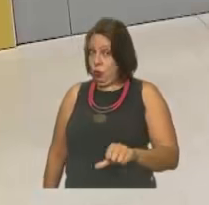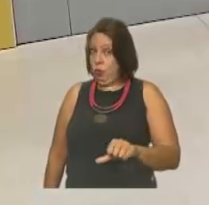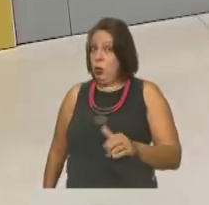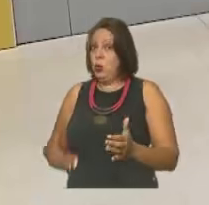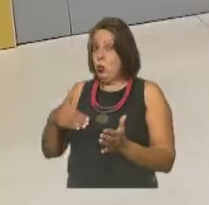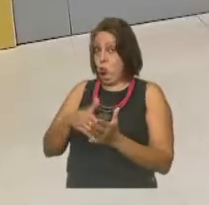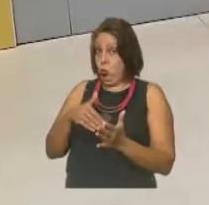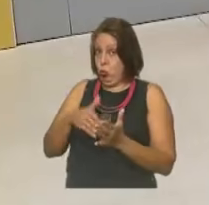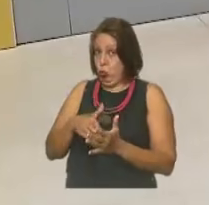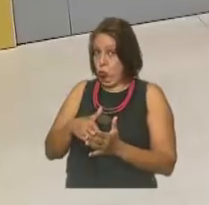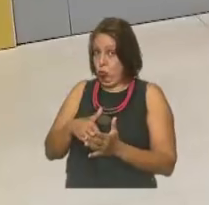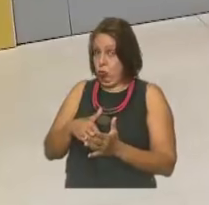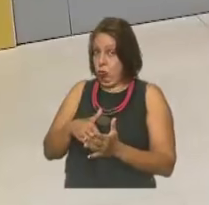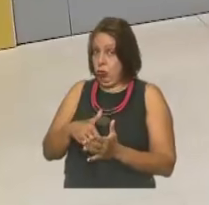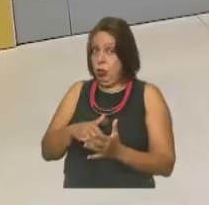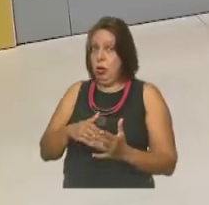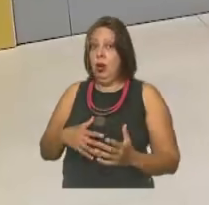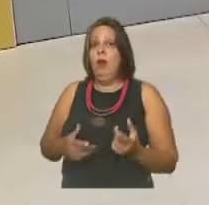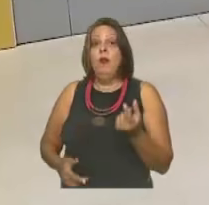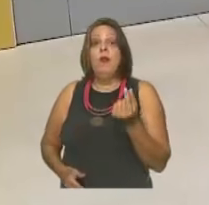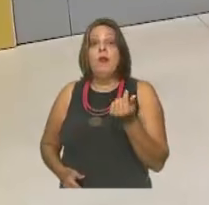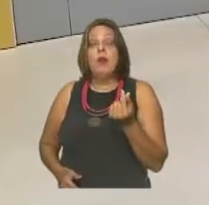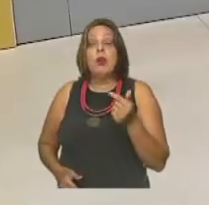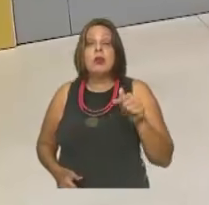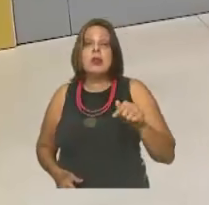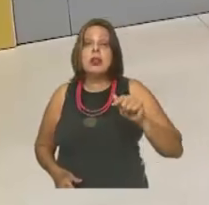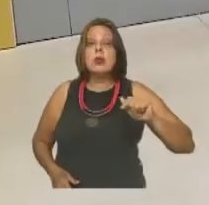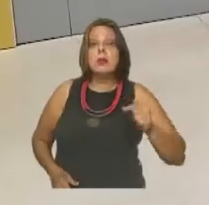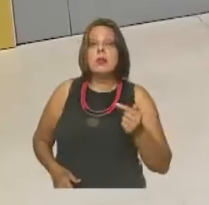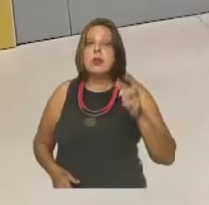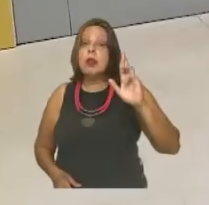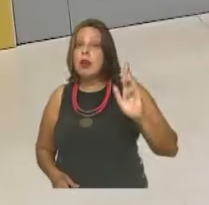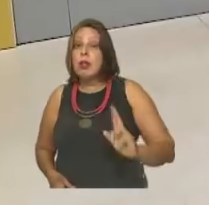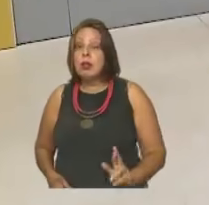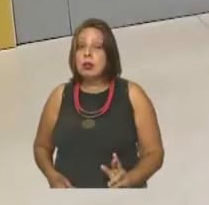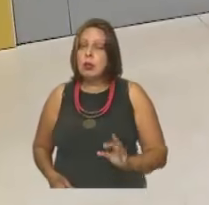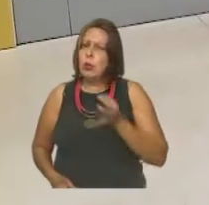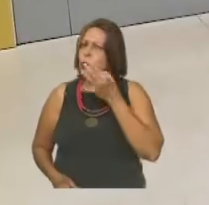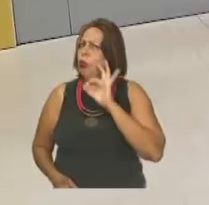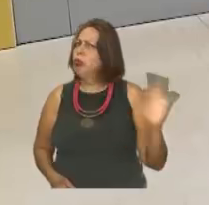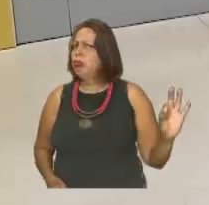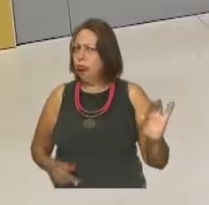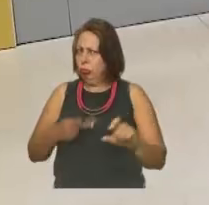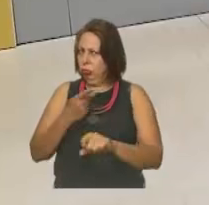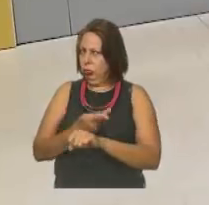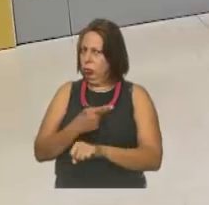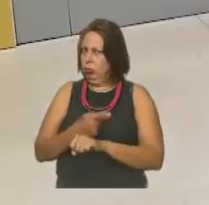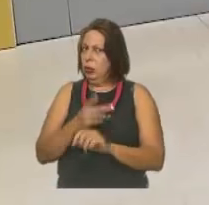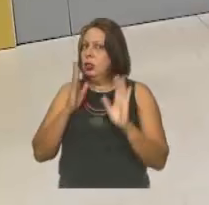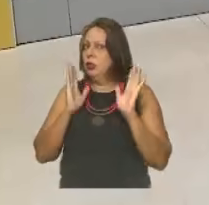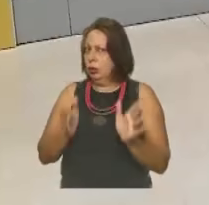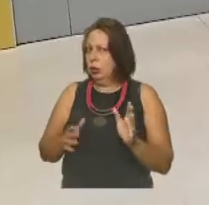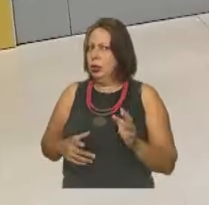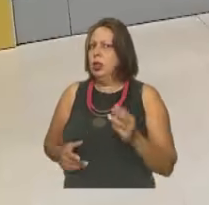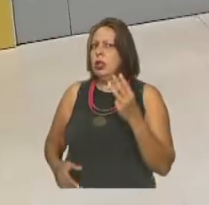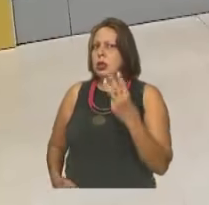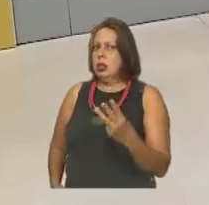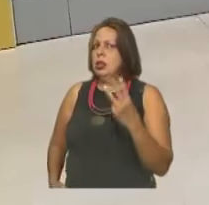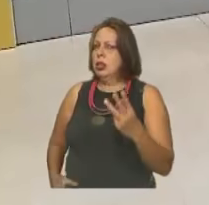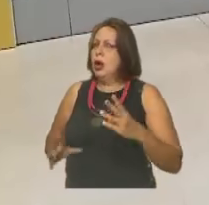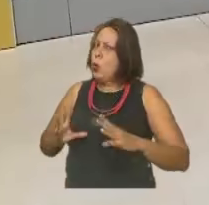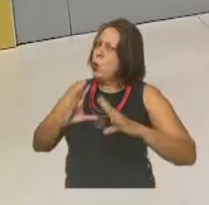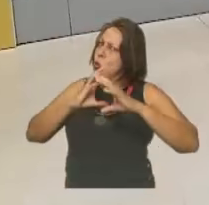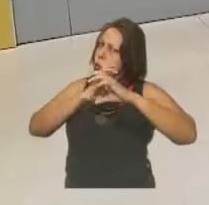nosso terceiro prêmio. O valor é de 7 mil reais. Ótima premiação no terceiro prêmio. Já temos 33